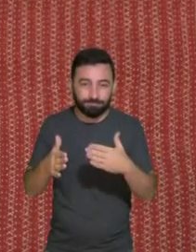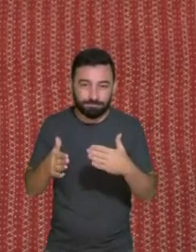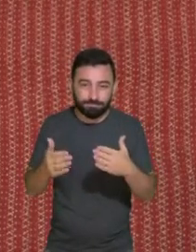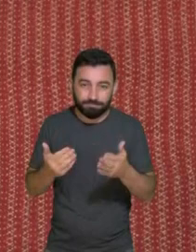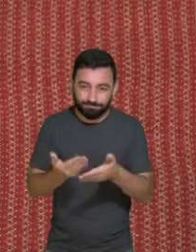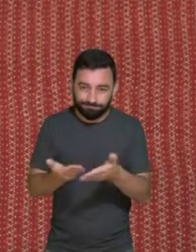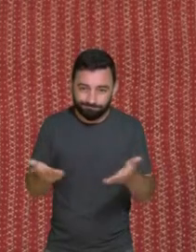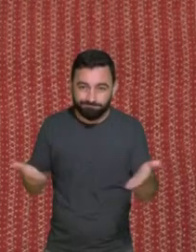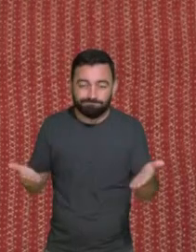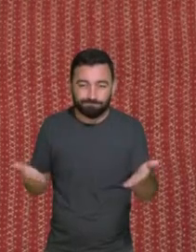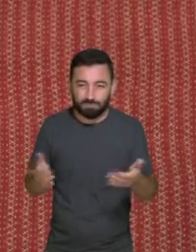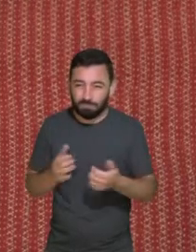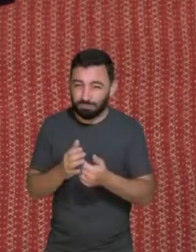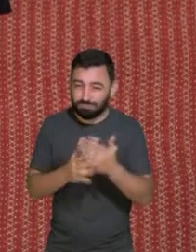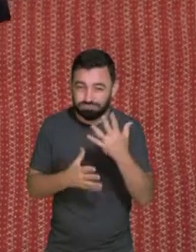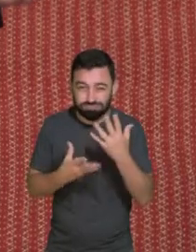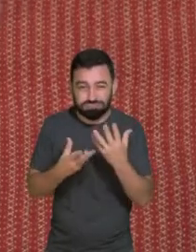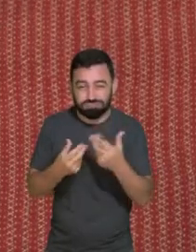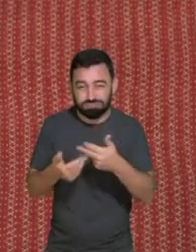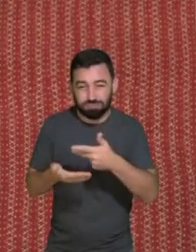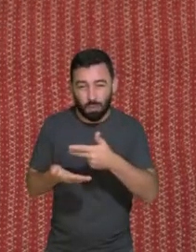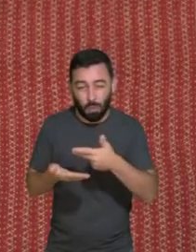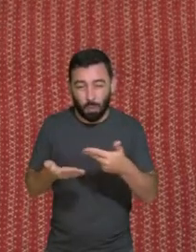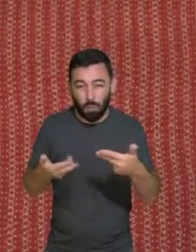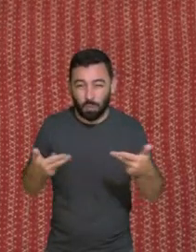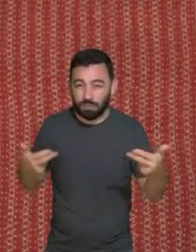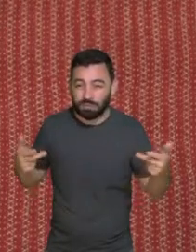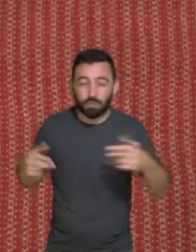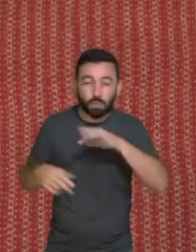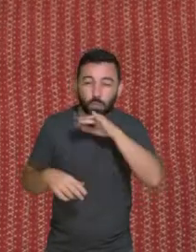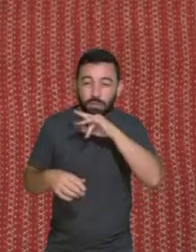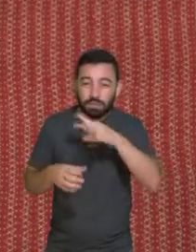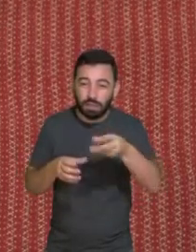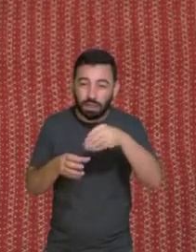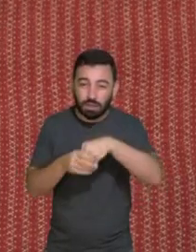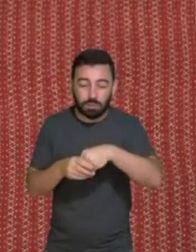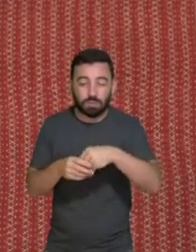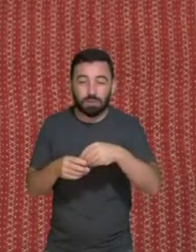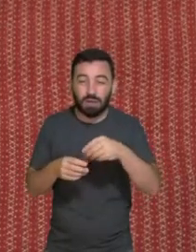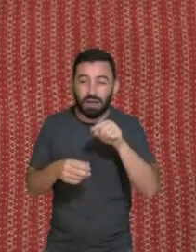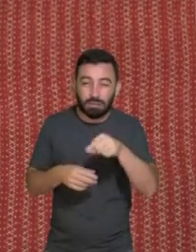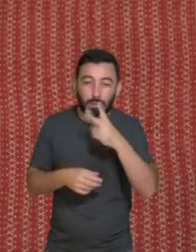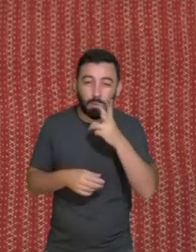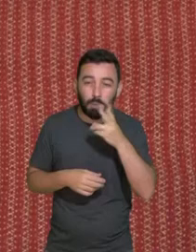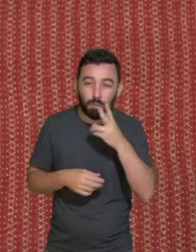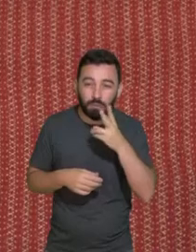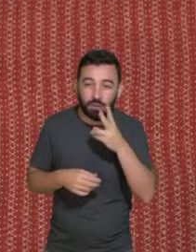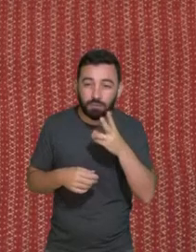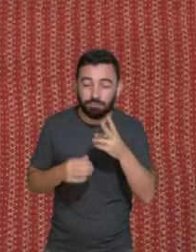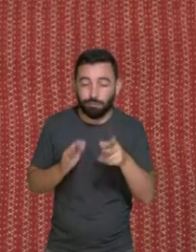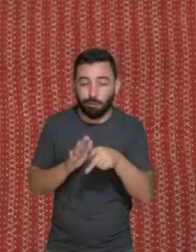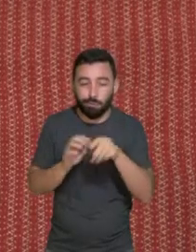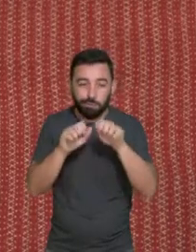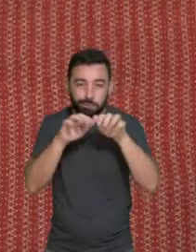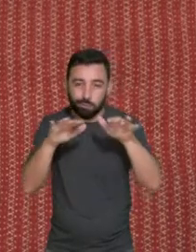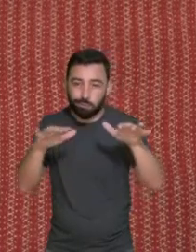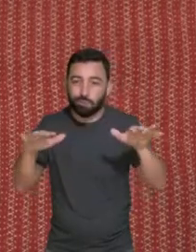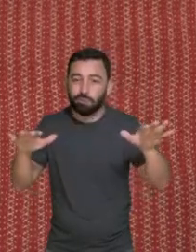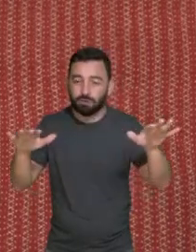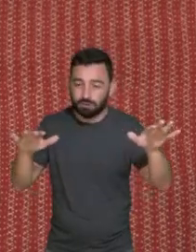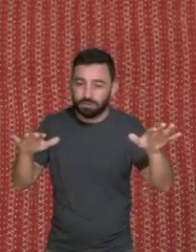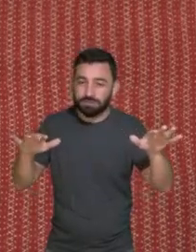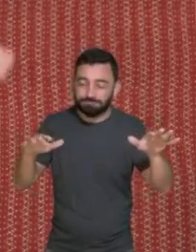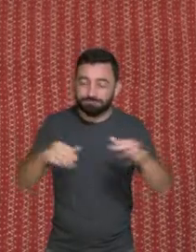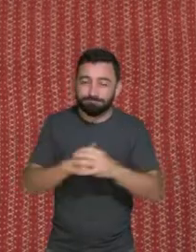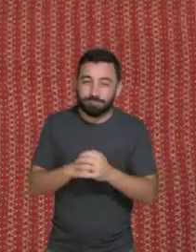das quantidades de produtos químicos que são emitidos a partir daquela fumaça do cigarro de